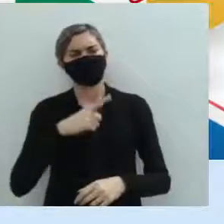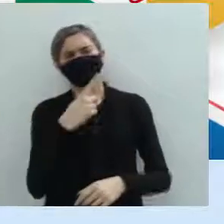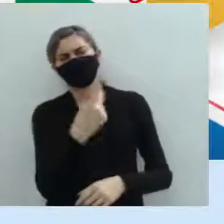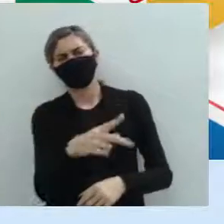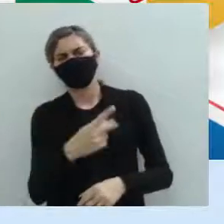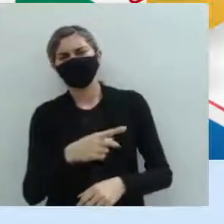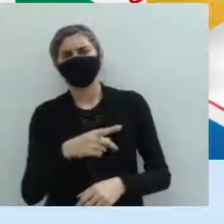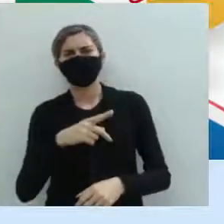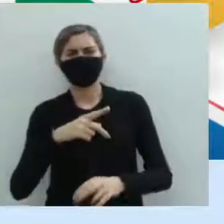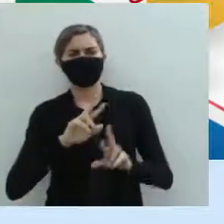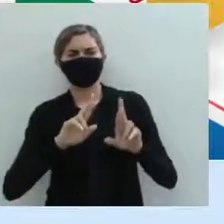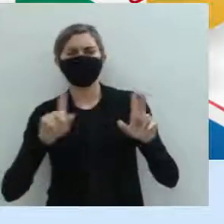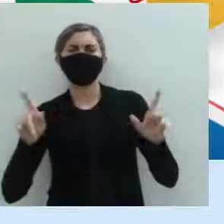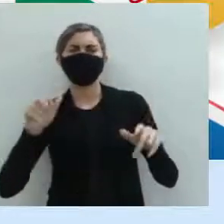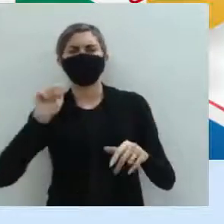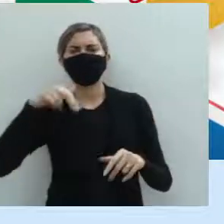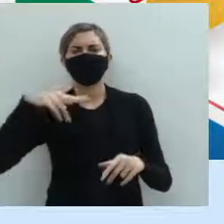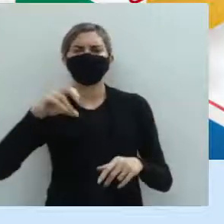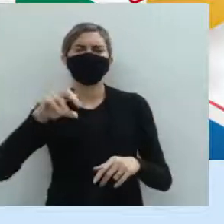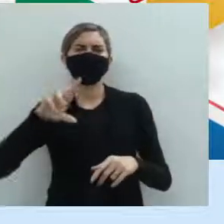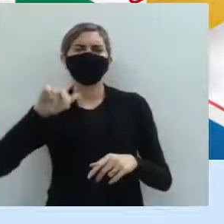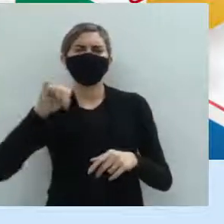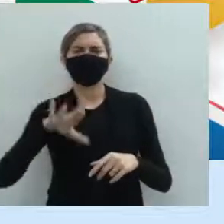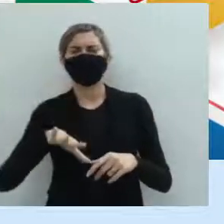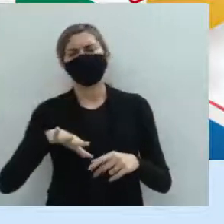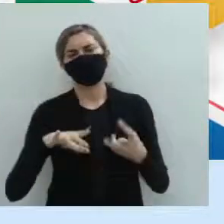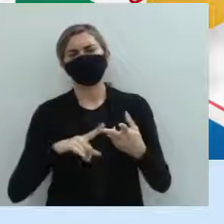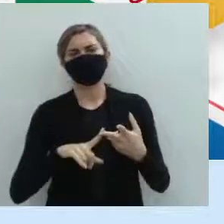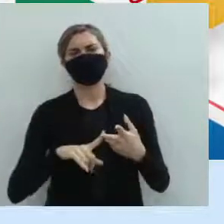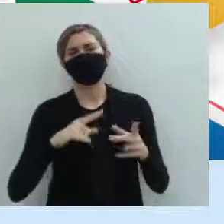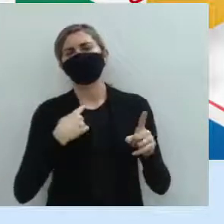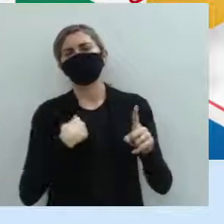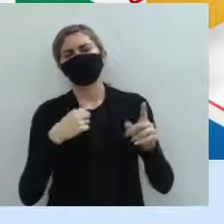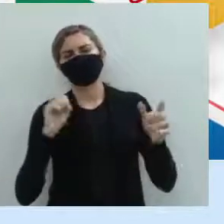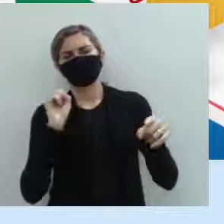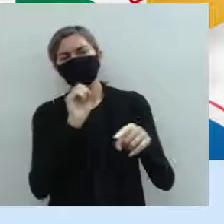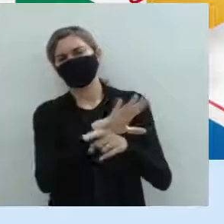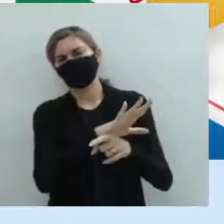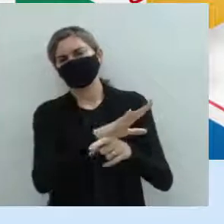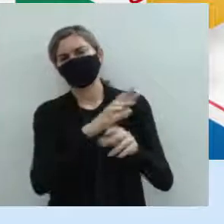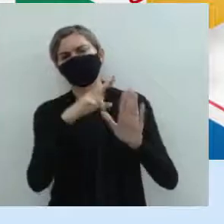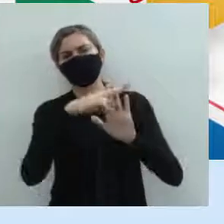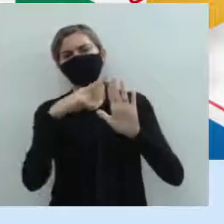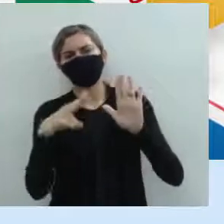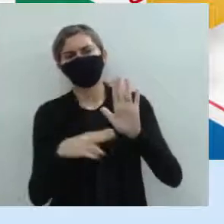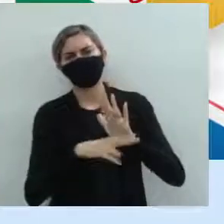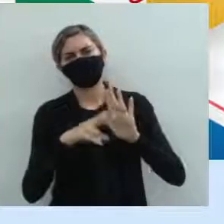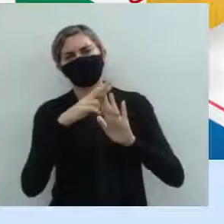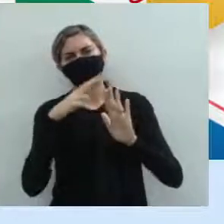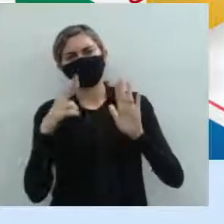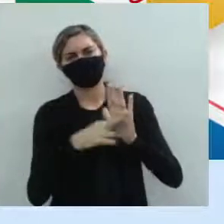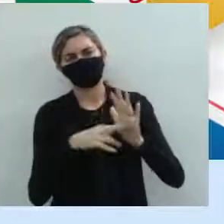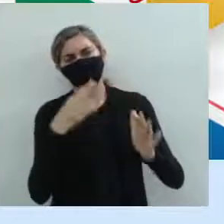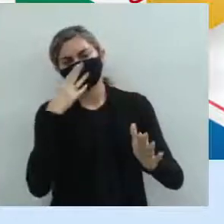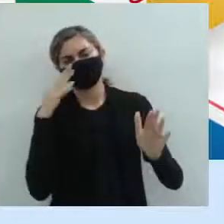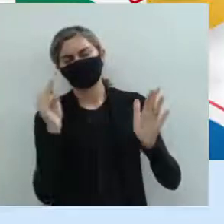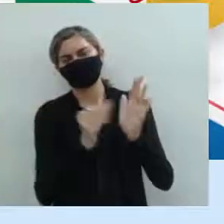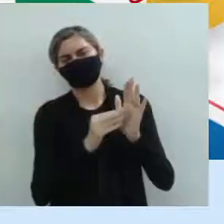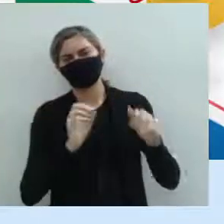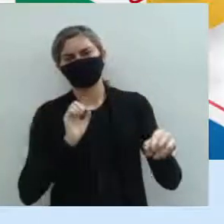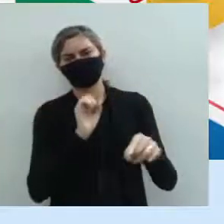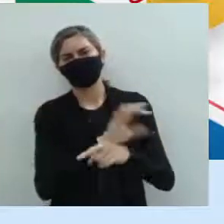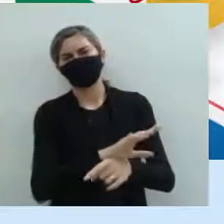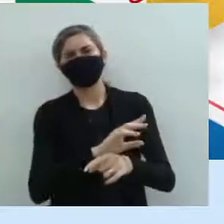considerado anormal, não é? É considerado marginal porque fugiu à norma, fugiu à regra. Para Byung-Chul Han,